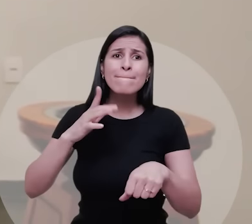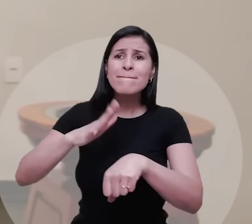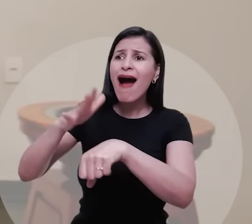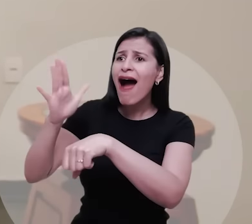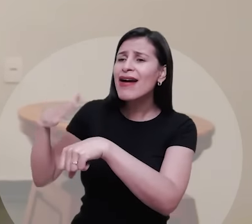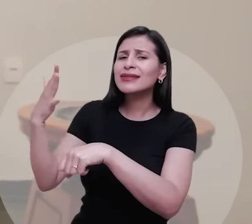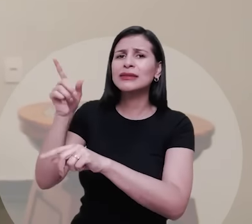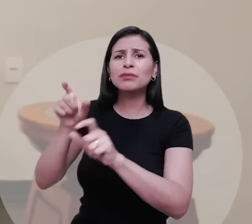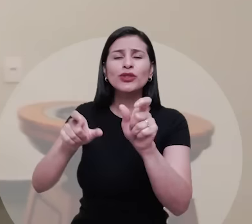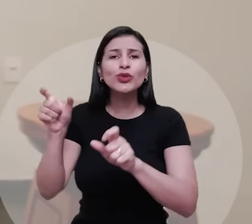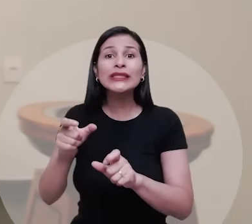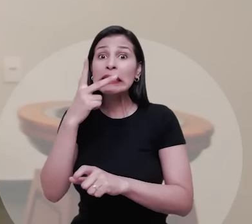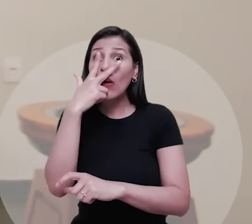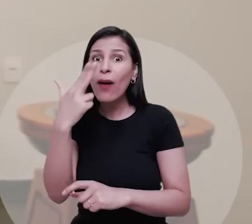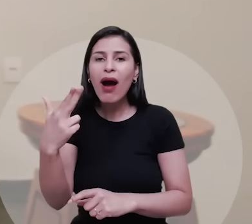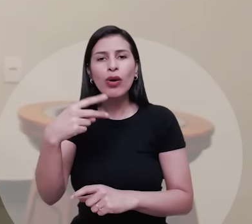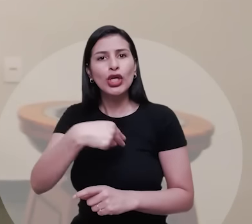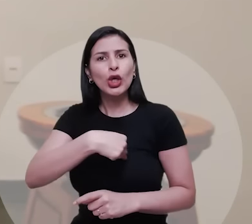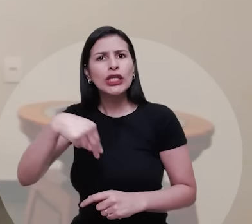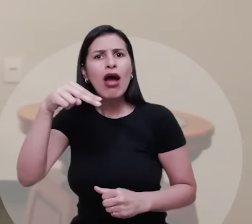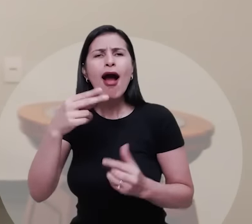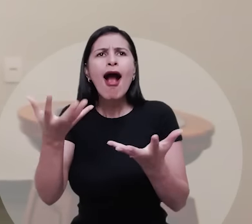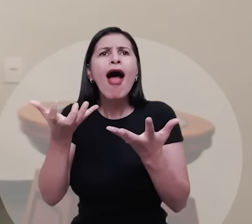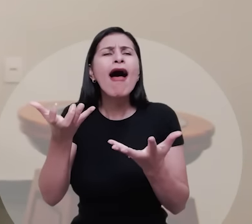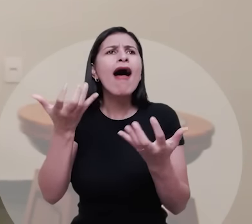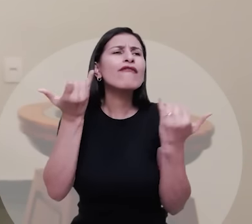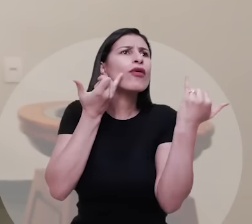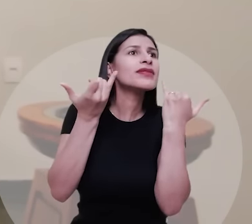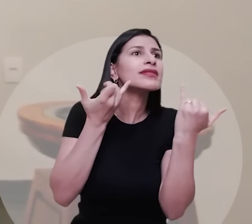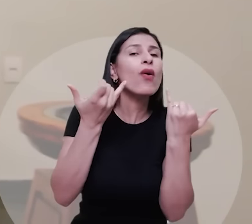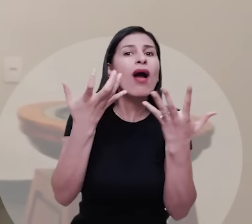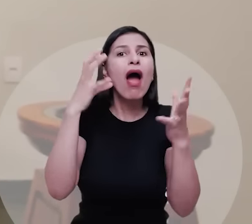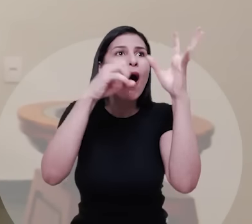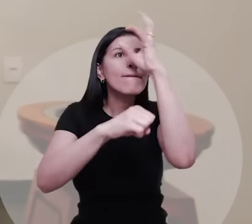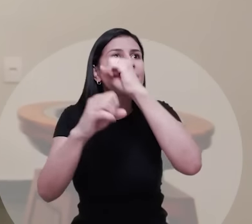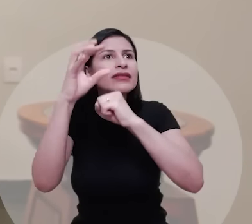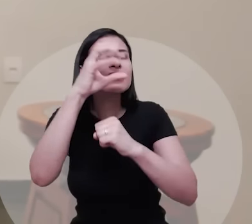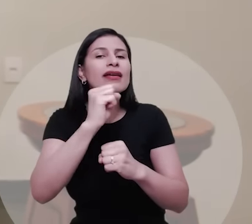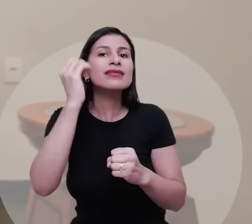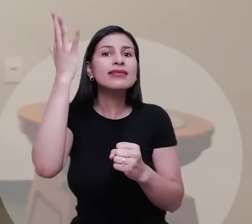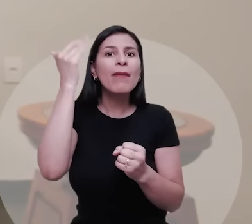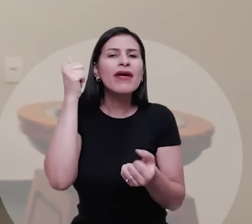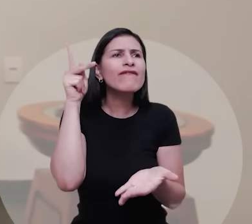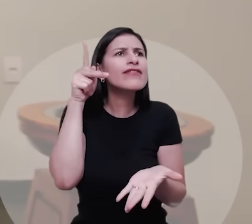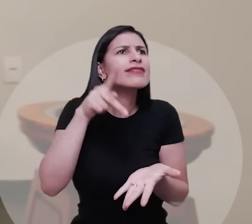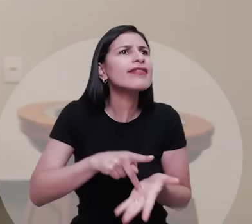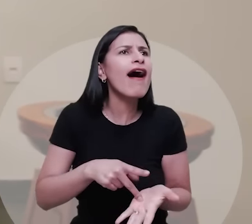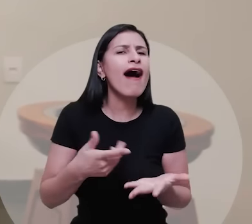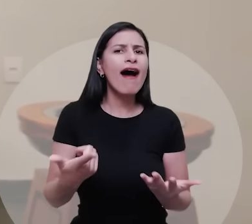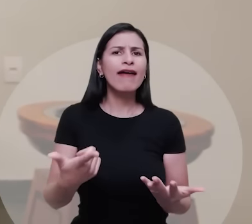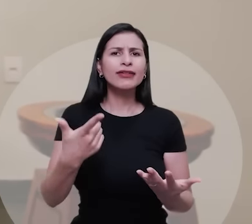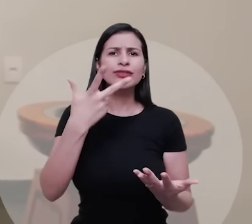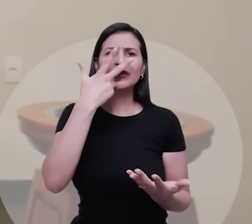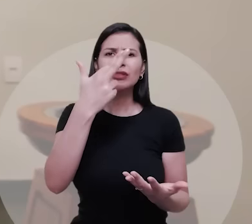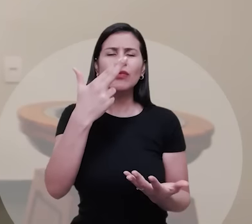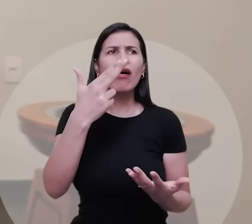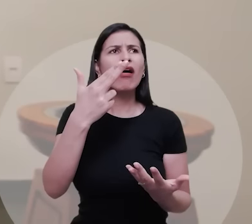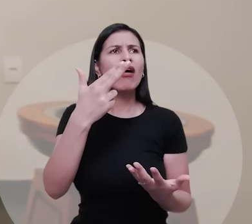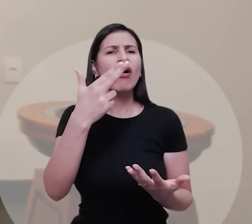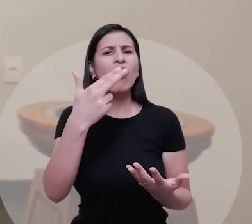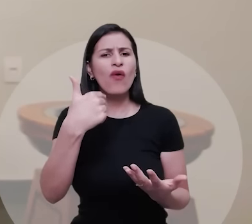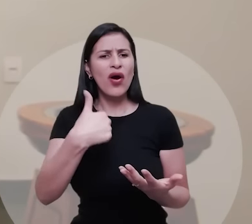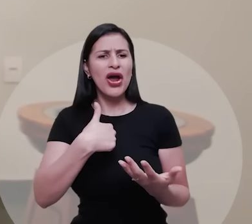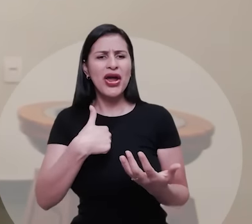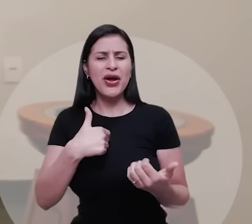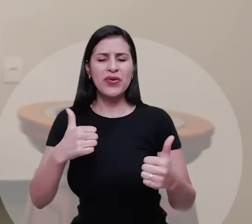verdade, homens e mulheres que são maduras o suficiente para deixar de lado a sua apatia, o